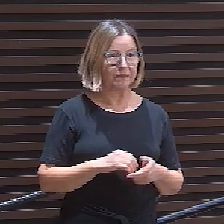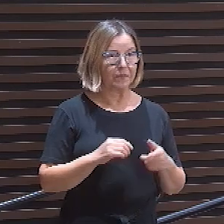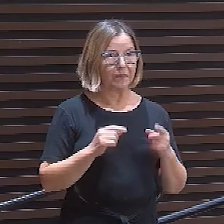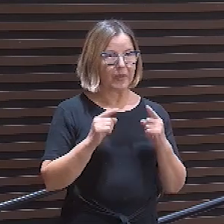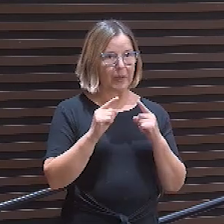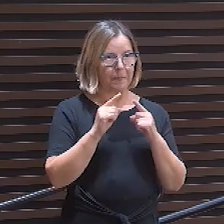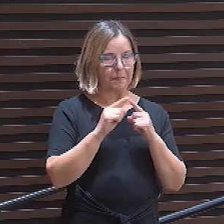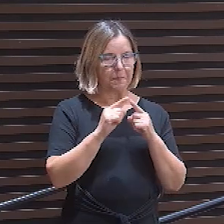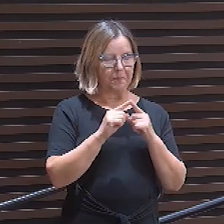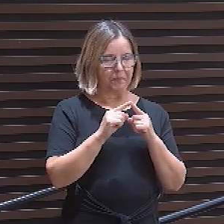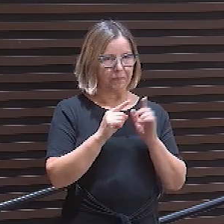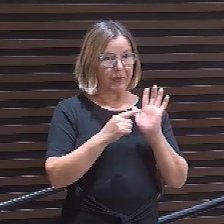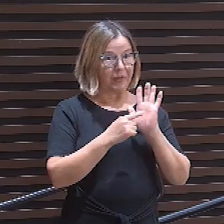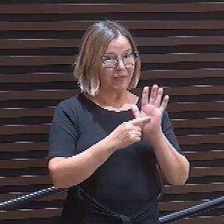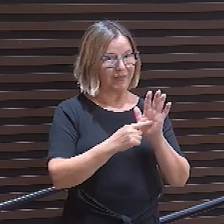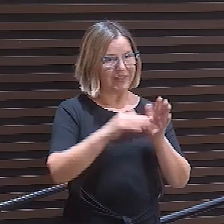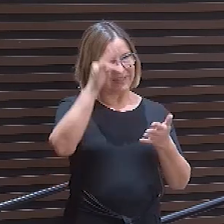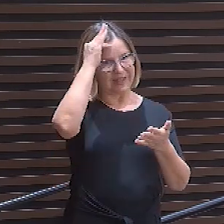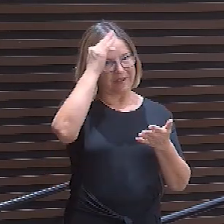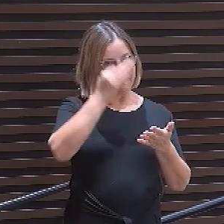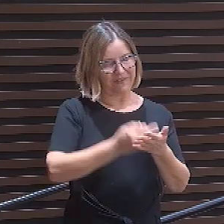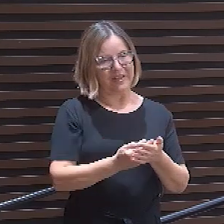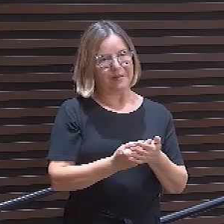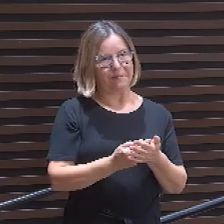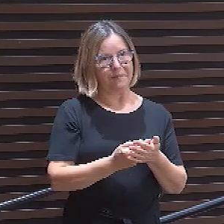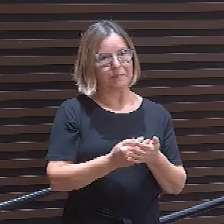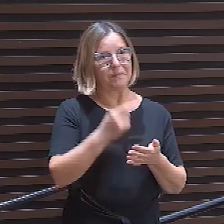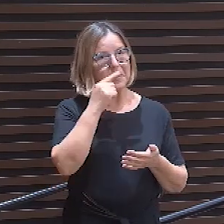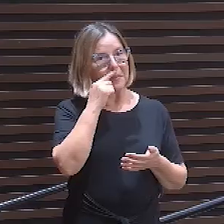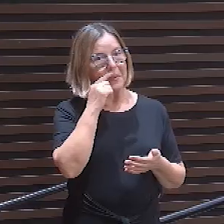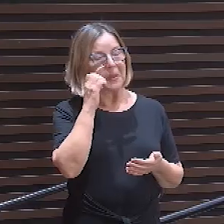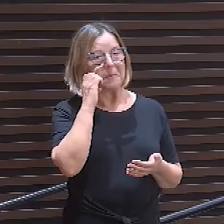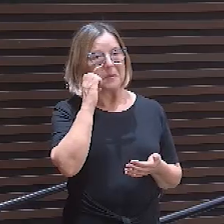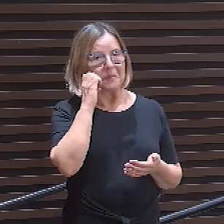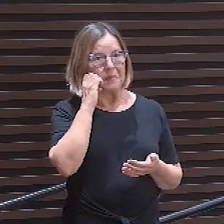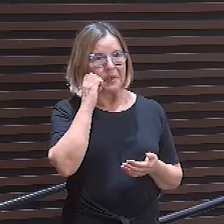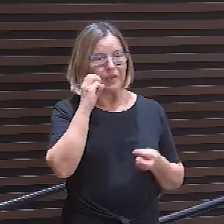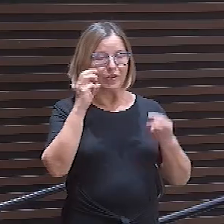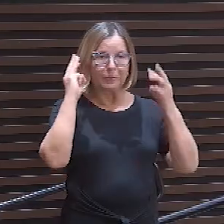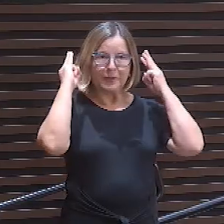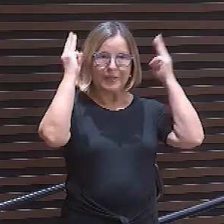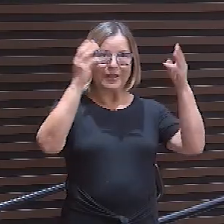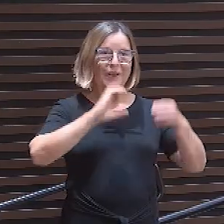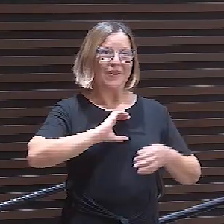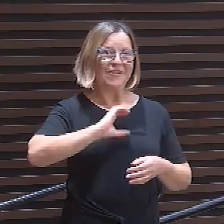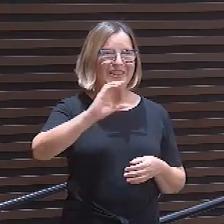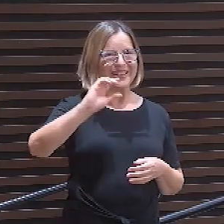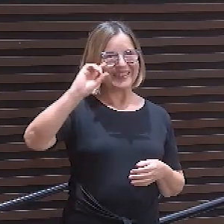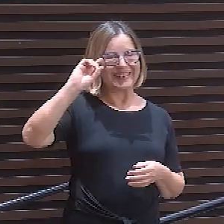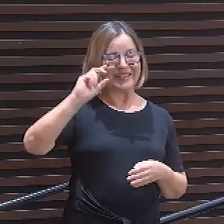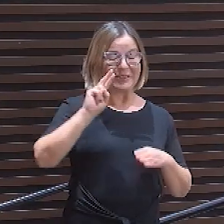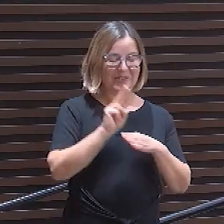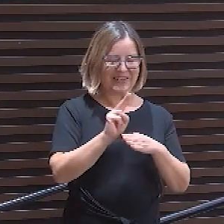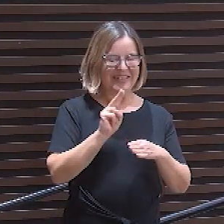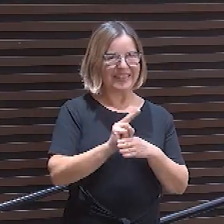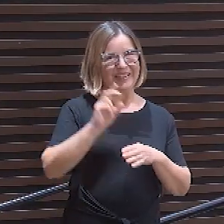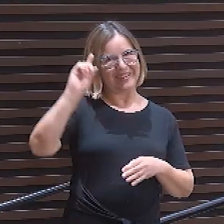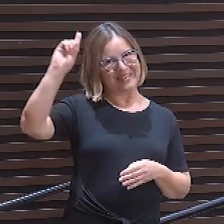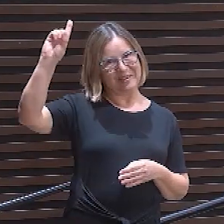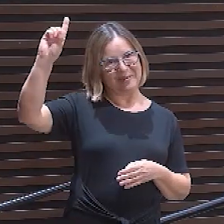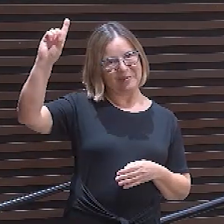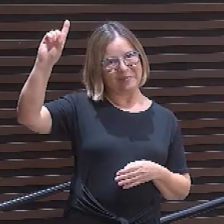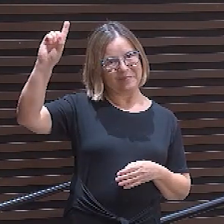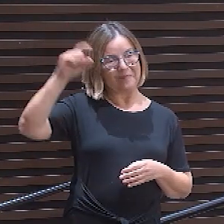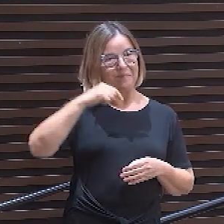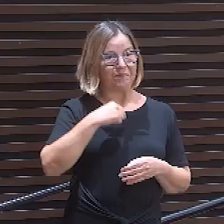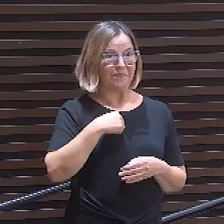manifestações da fé é dos pais de Moisés, confiando no cuidado de Deus. Eu e